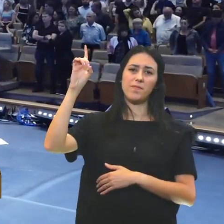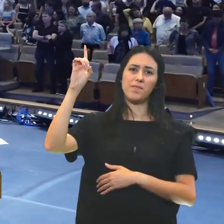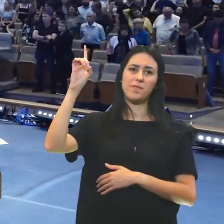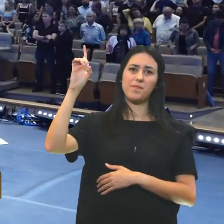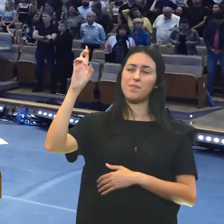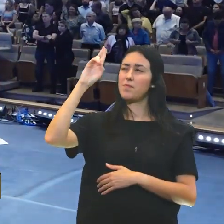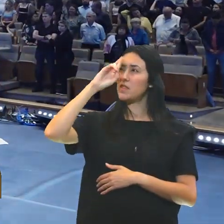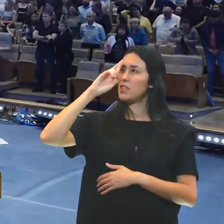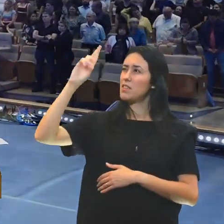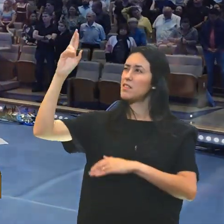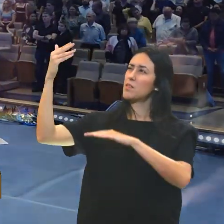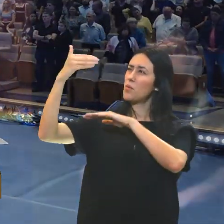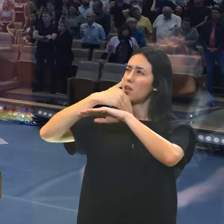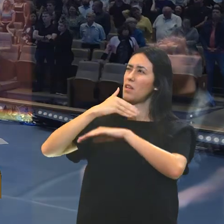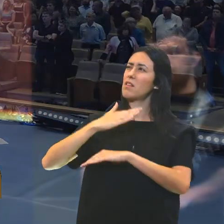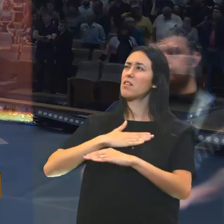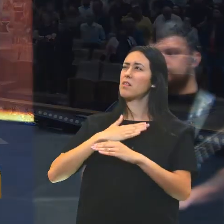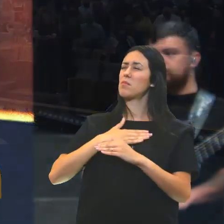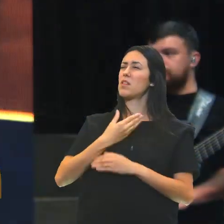entra na minha vida.